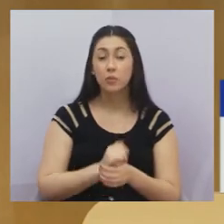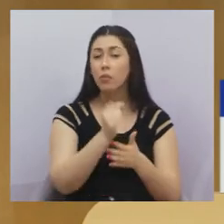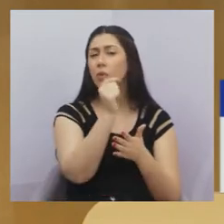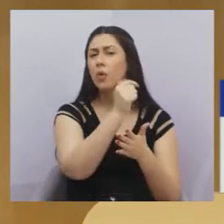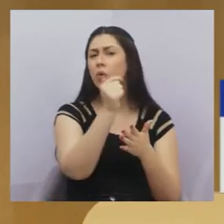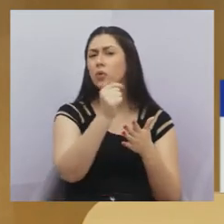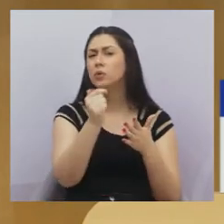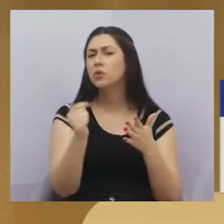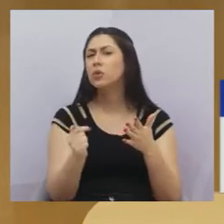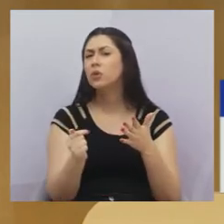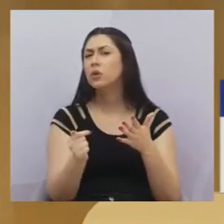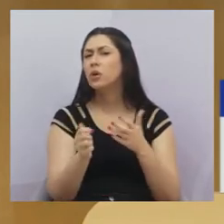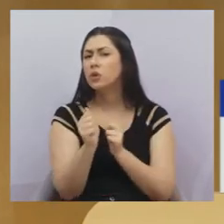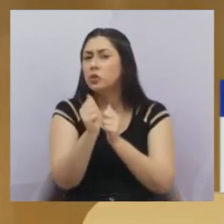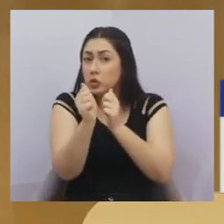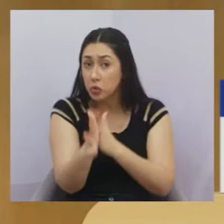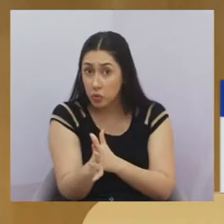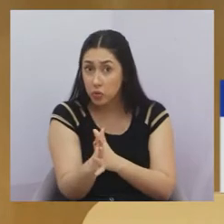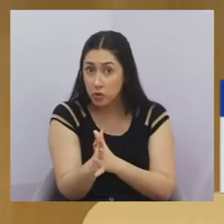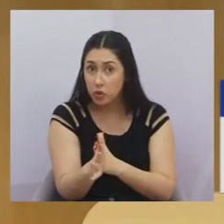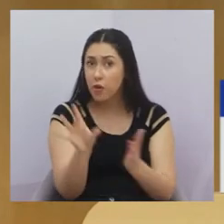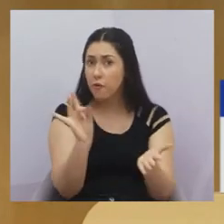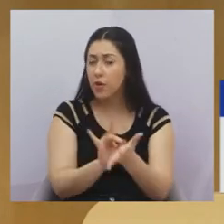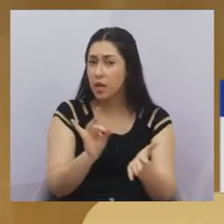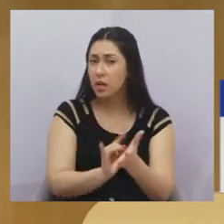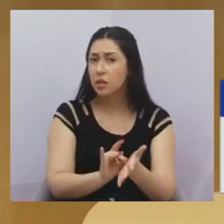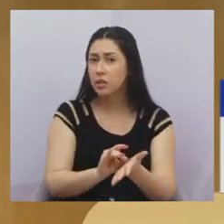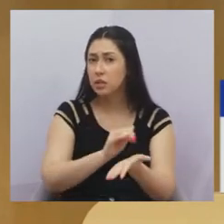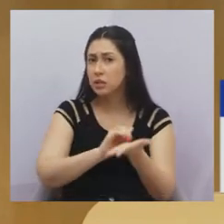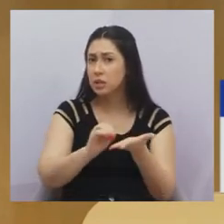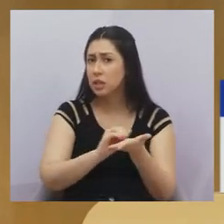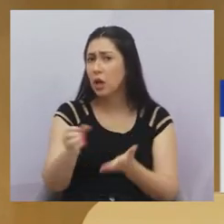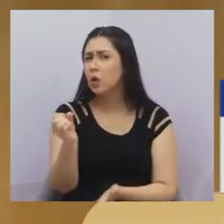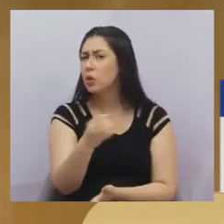efetivamente as ações dessa nova subsecretaria.